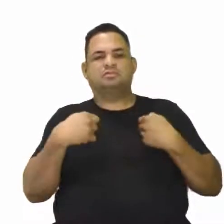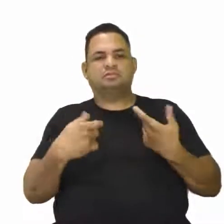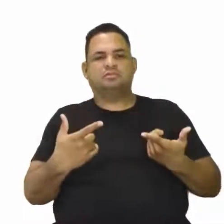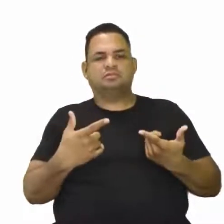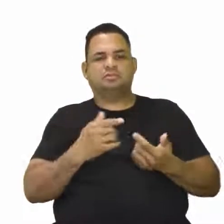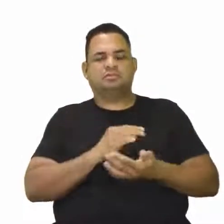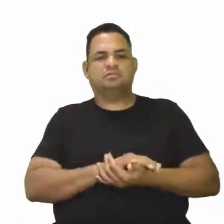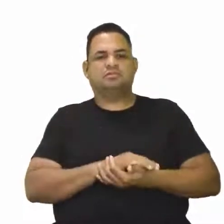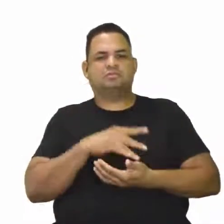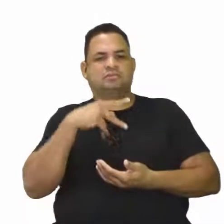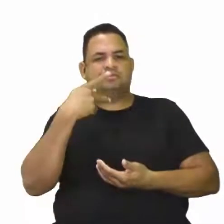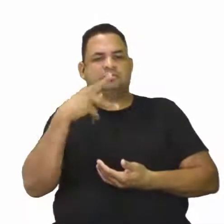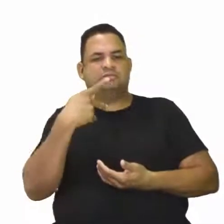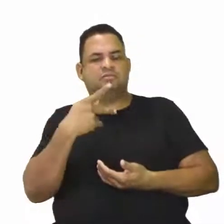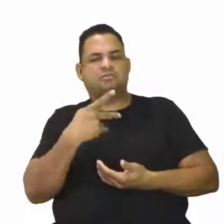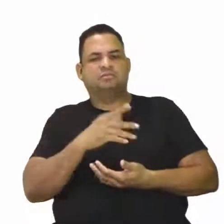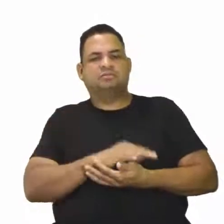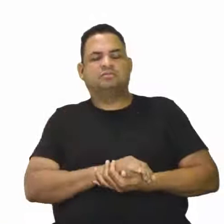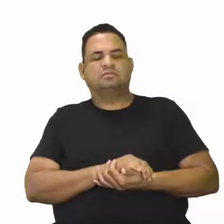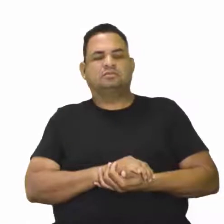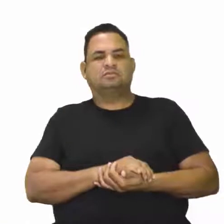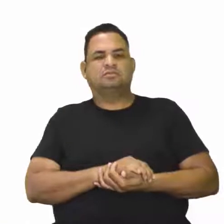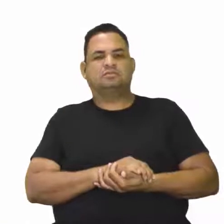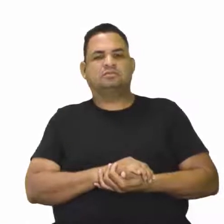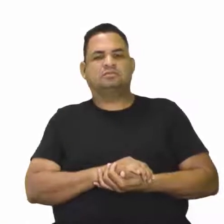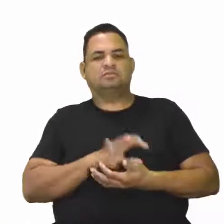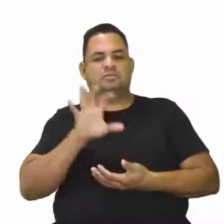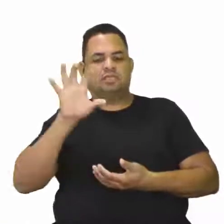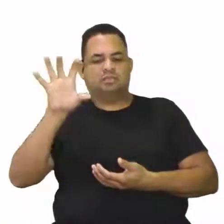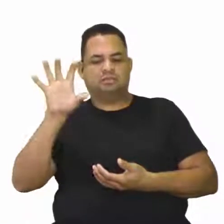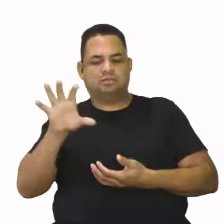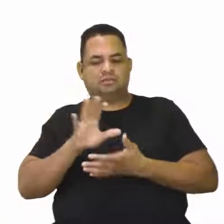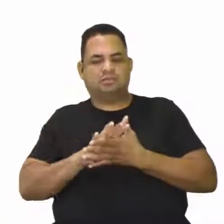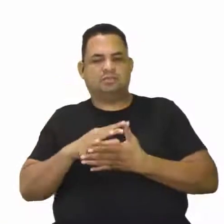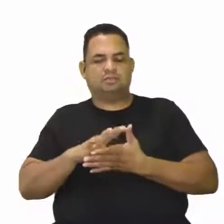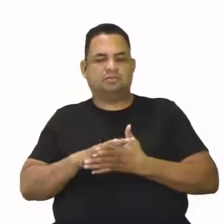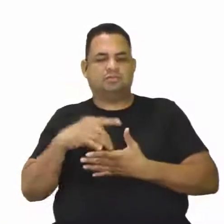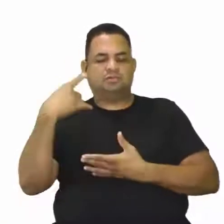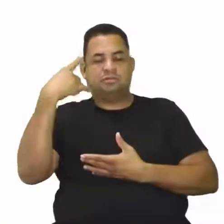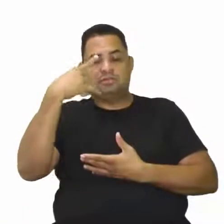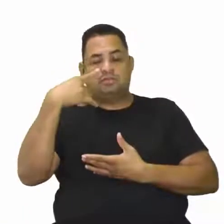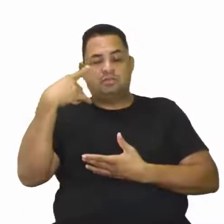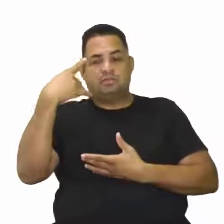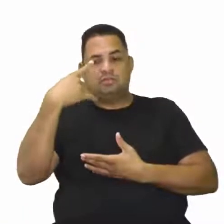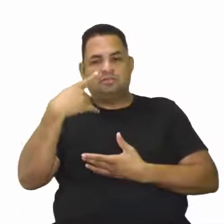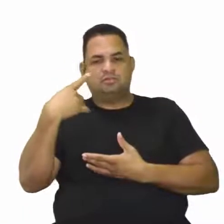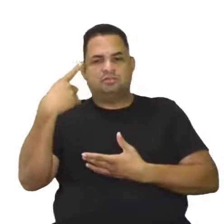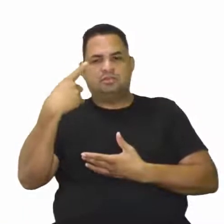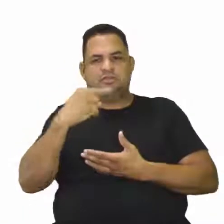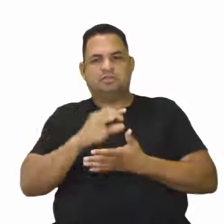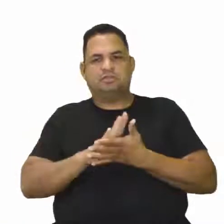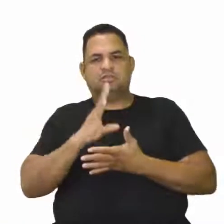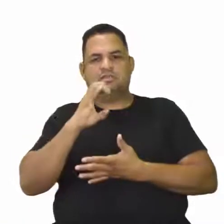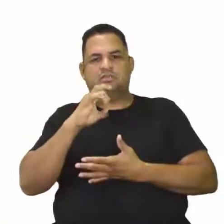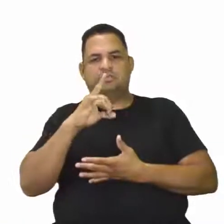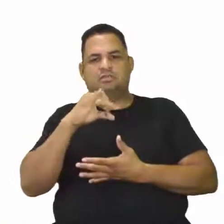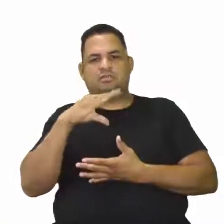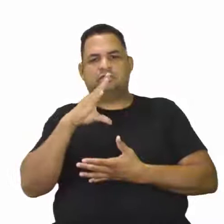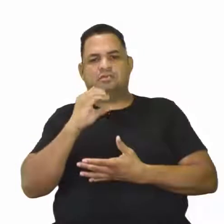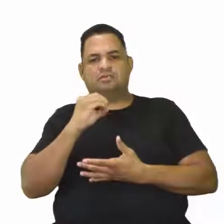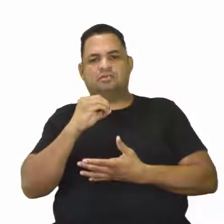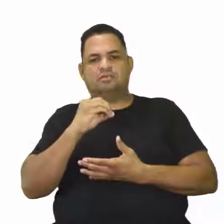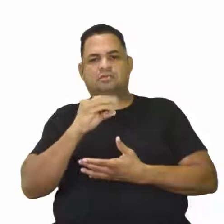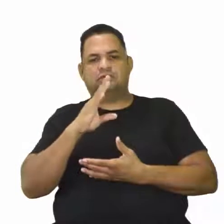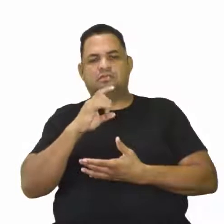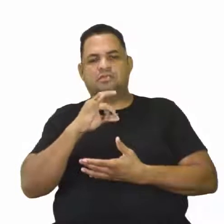necessárias para falar ali na região da Espanha, né, que é o catalã, o castellano